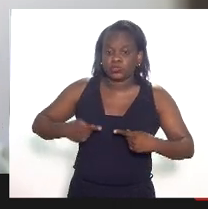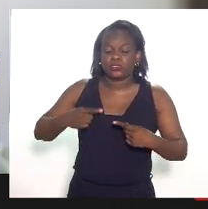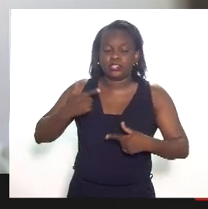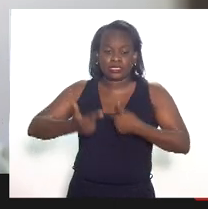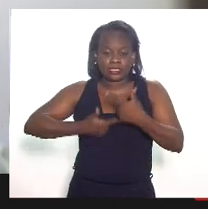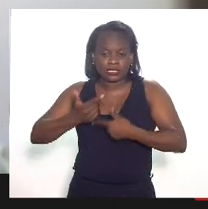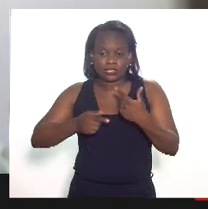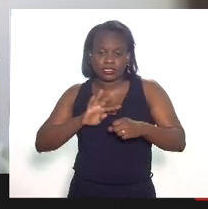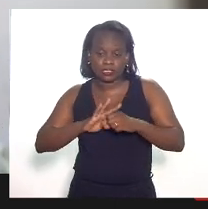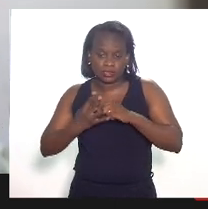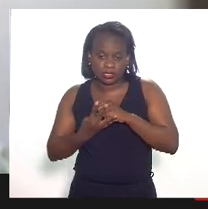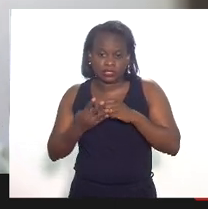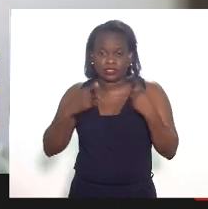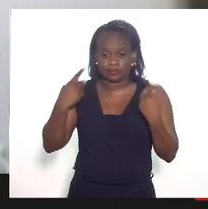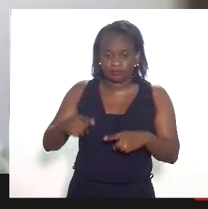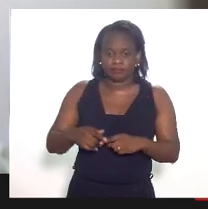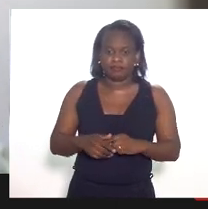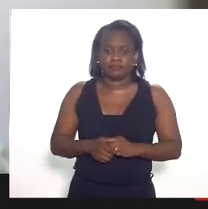a Covid.